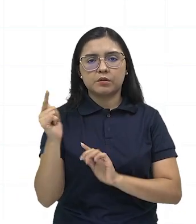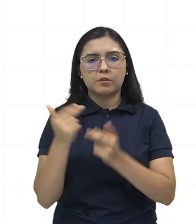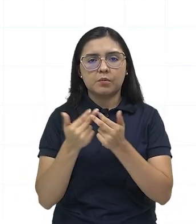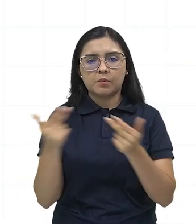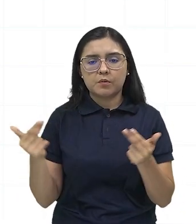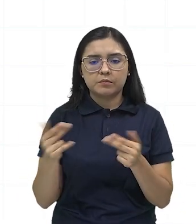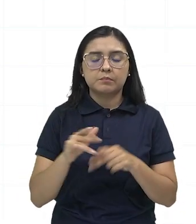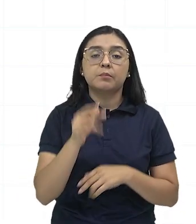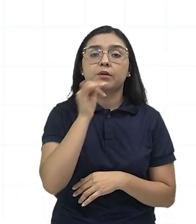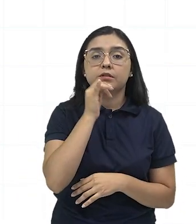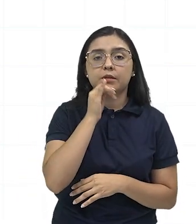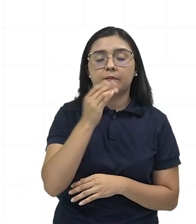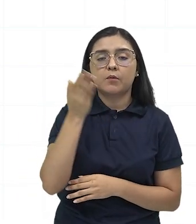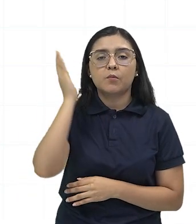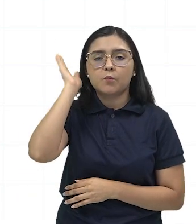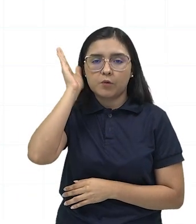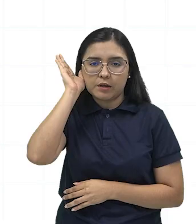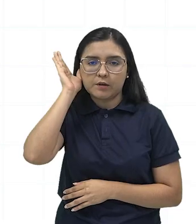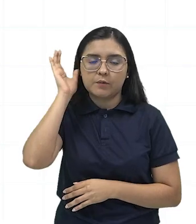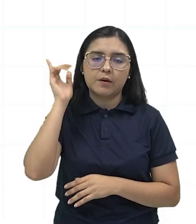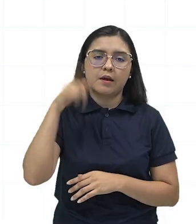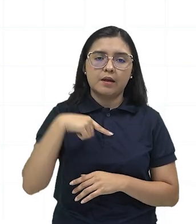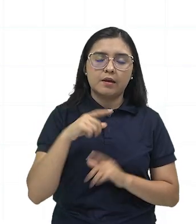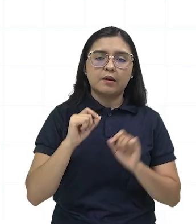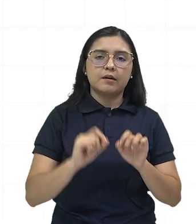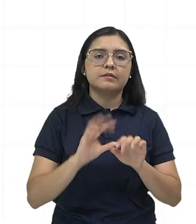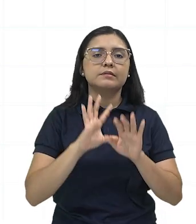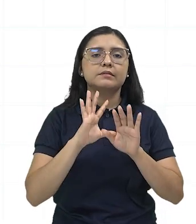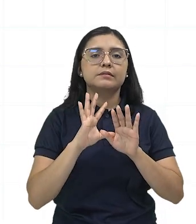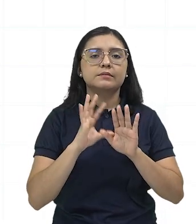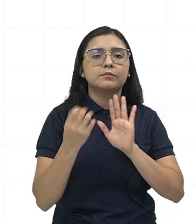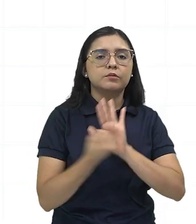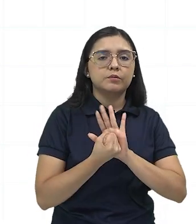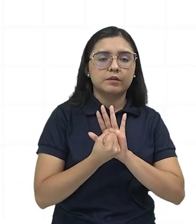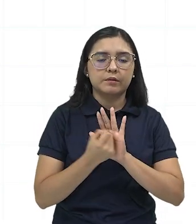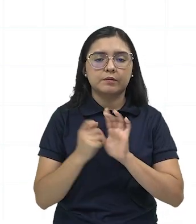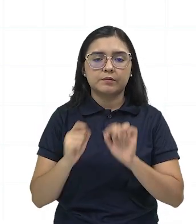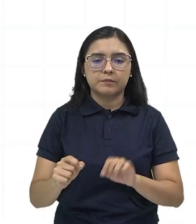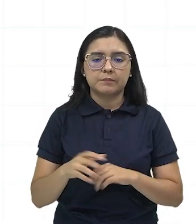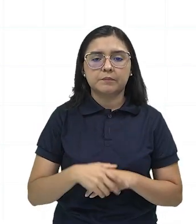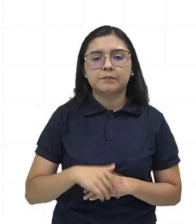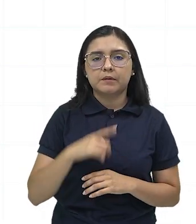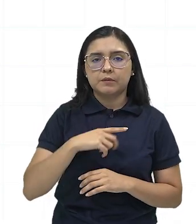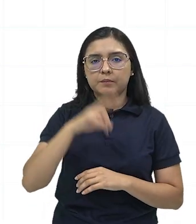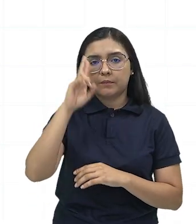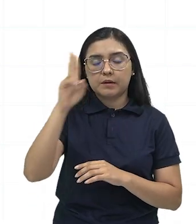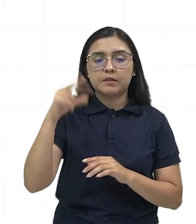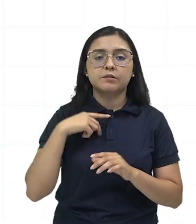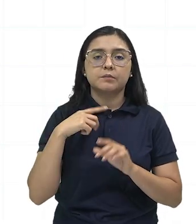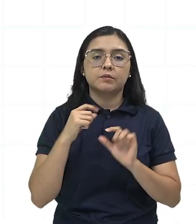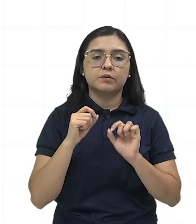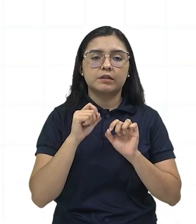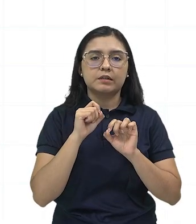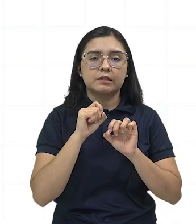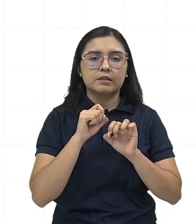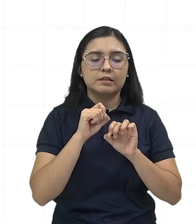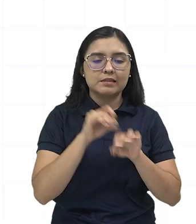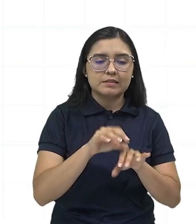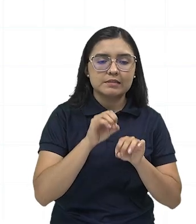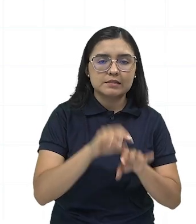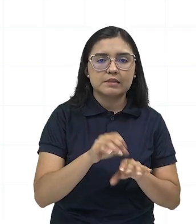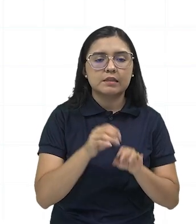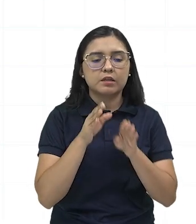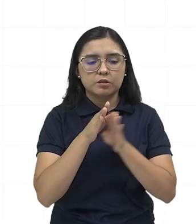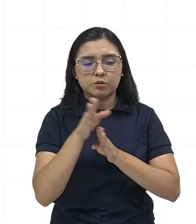de algo, como o burrinho. O burrinho é um simbolismo para o mestre, para aquele que ensina, que pega na mão do